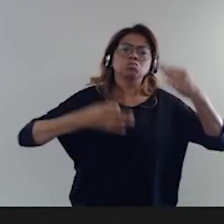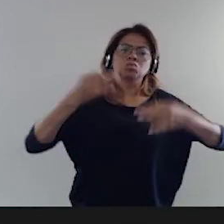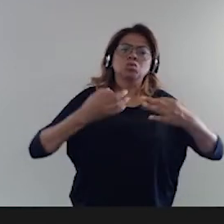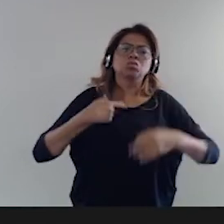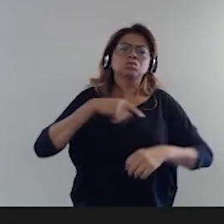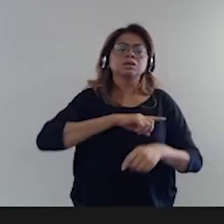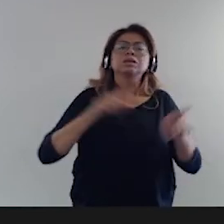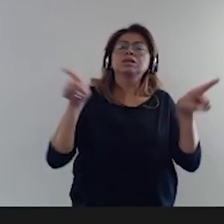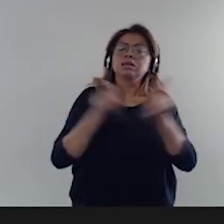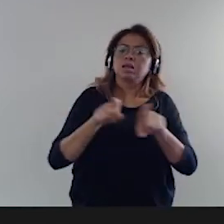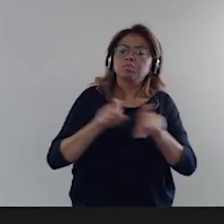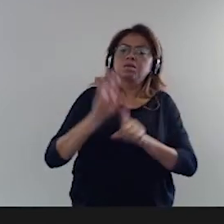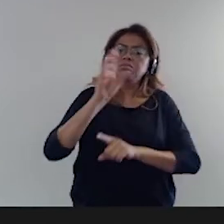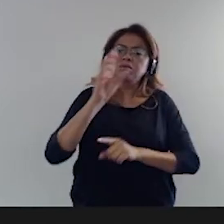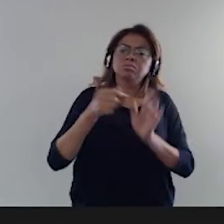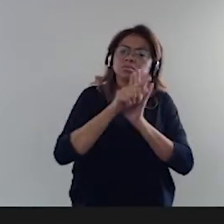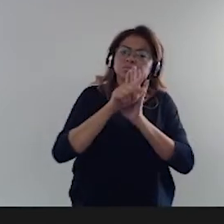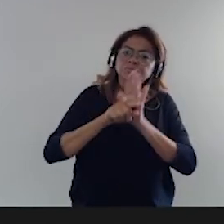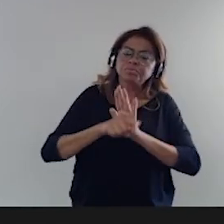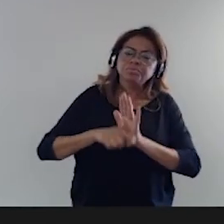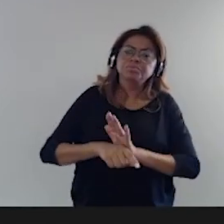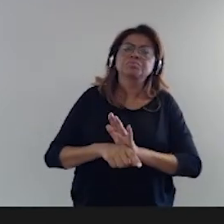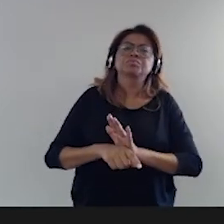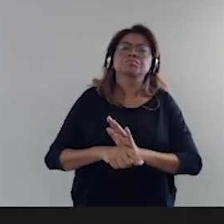um cientista das ciências.